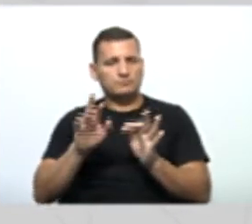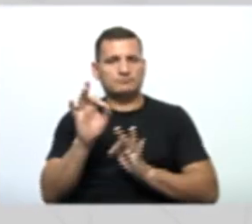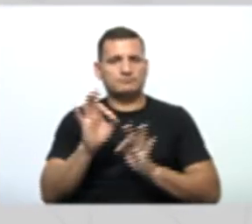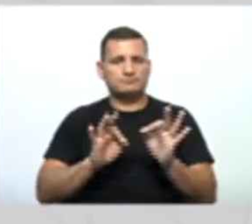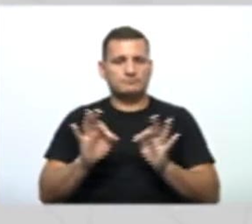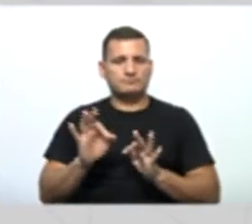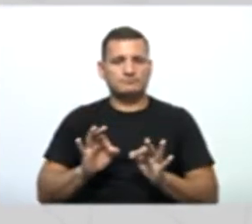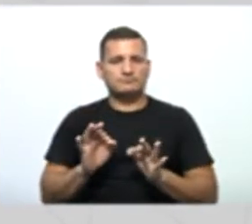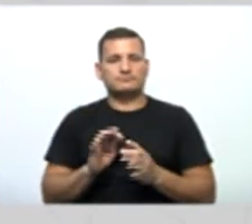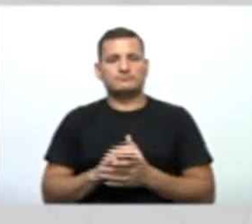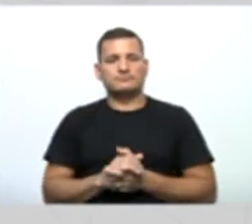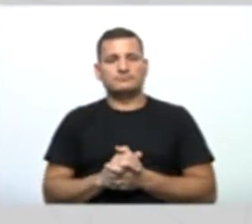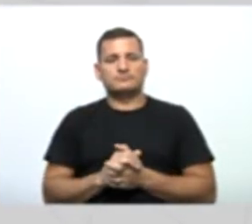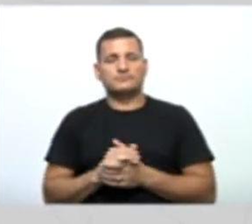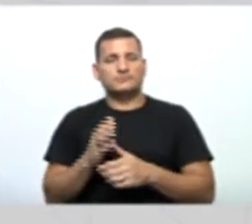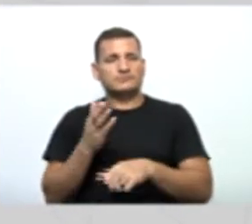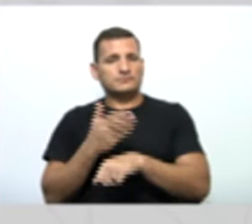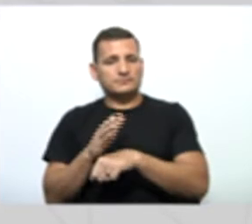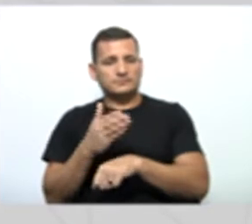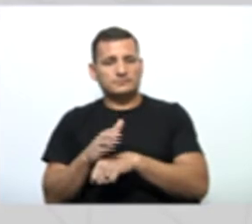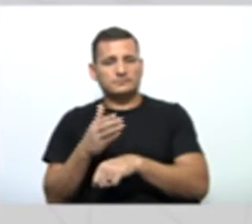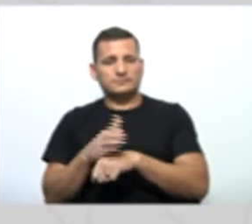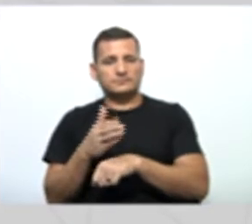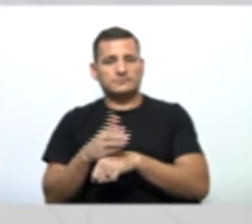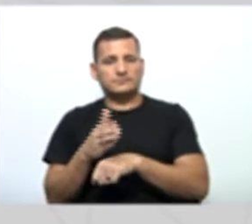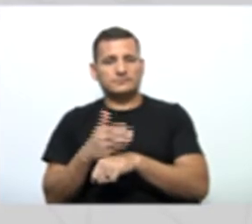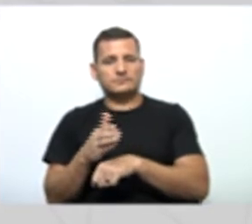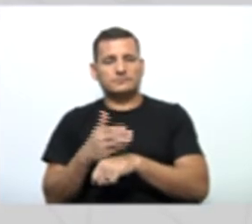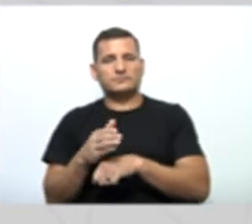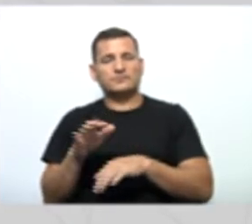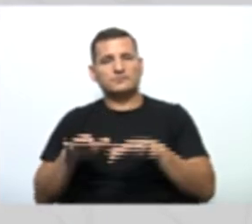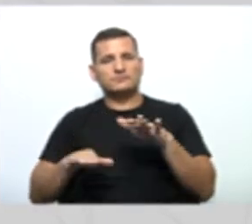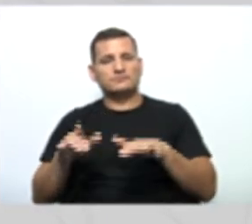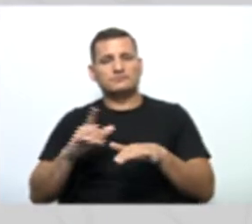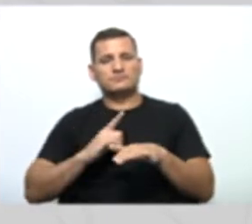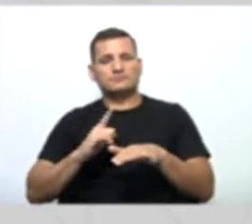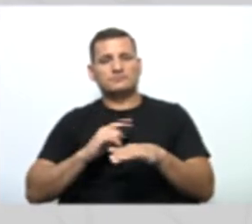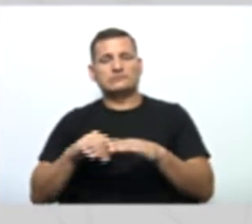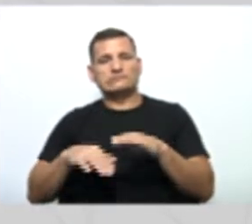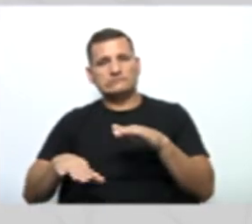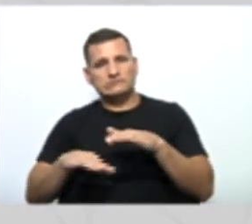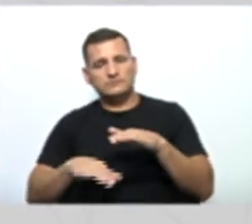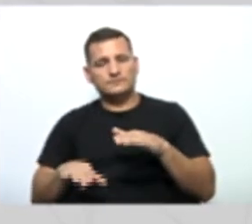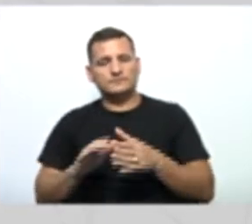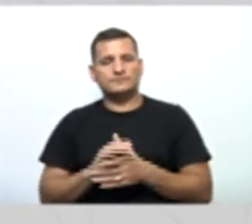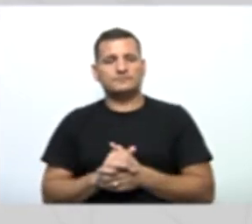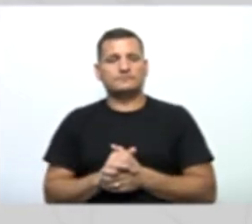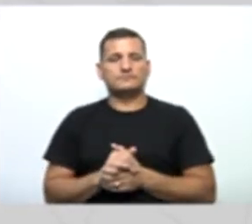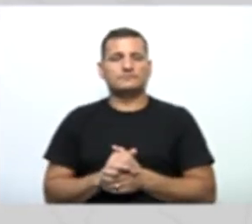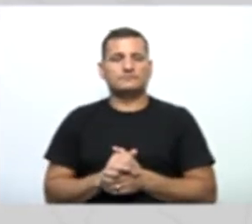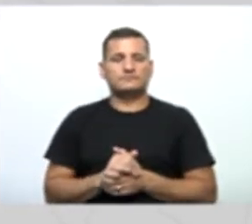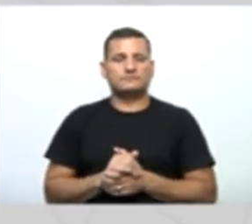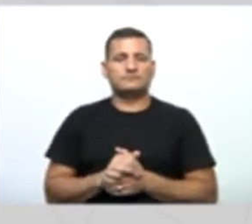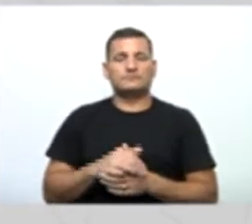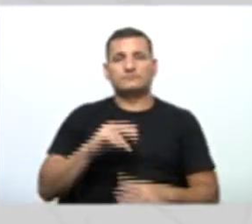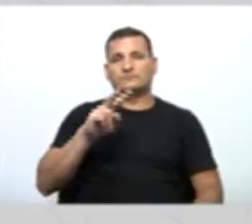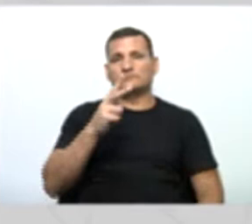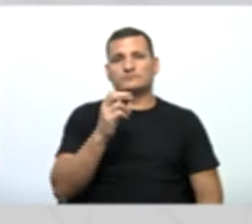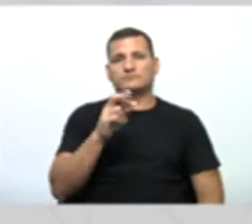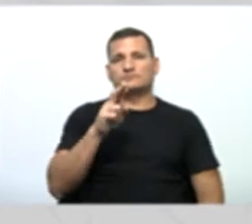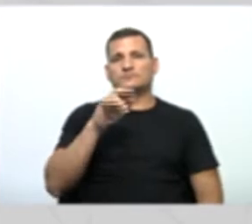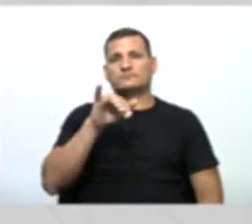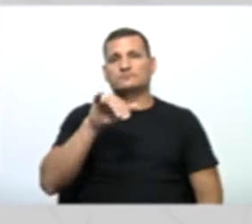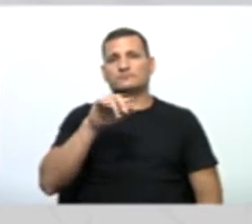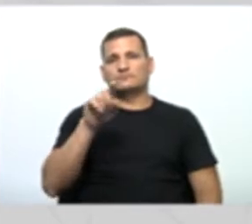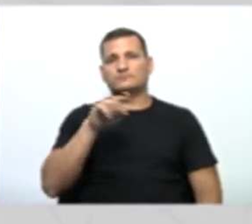mas já na prática tem performance inferior à esperada. Horizontal, quando o protótipo revela somente